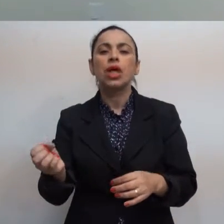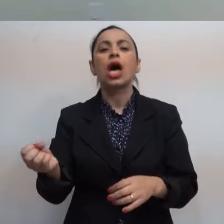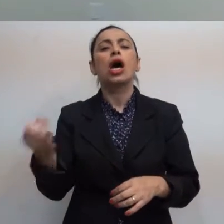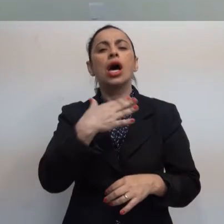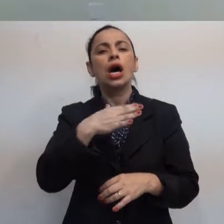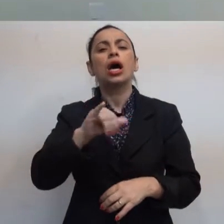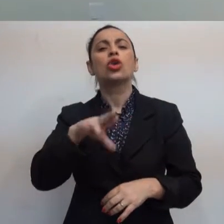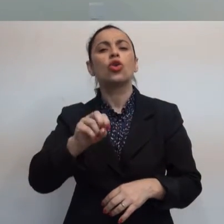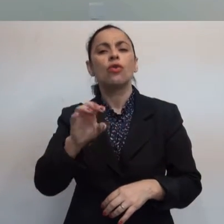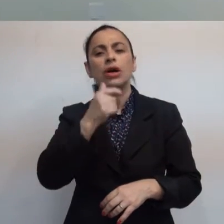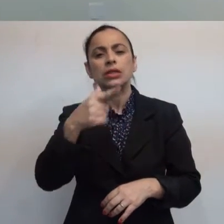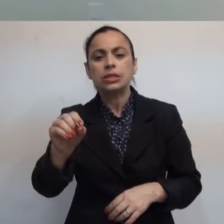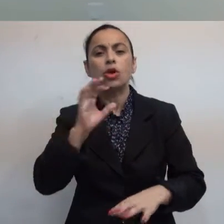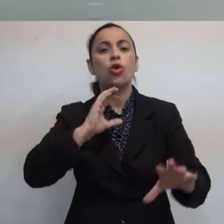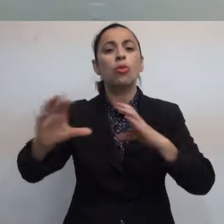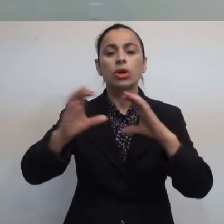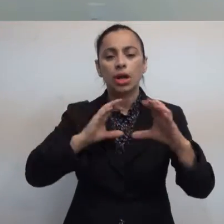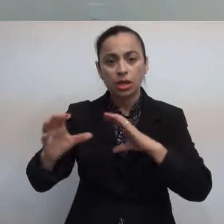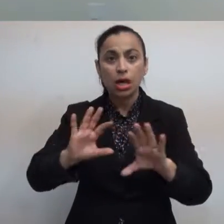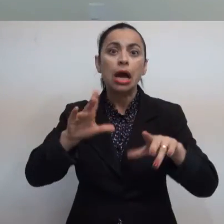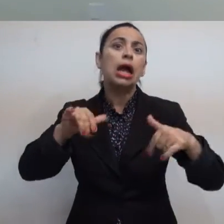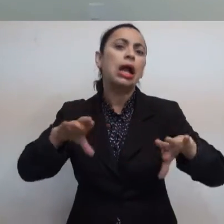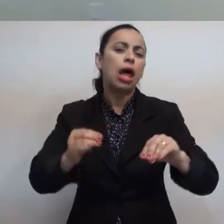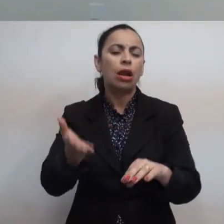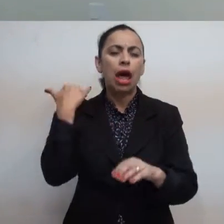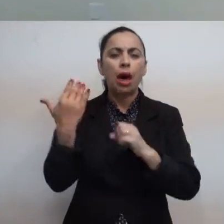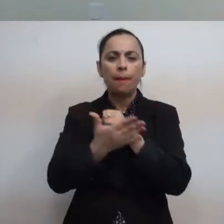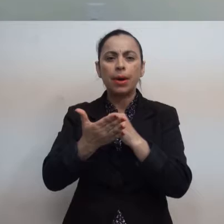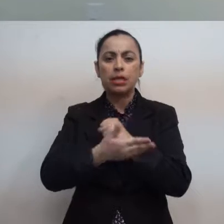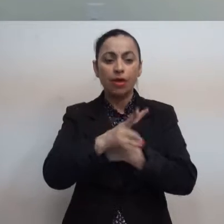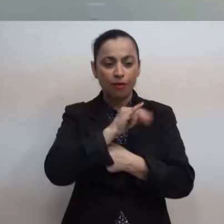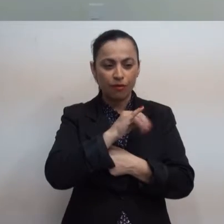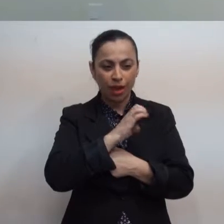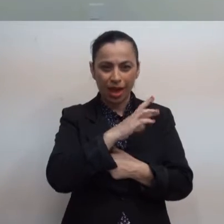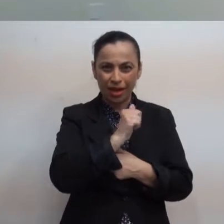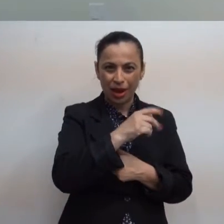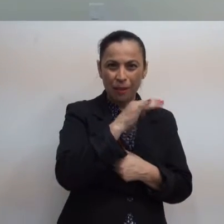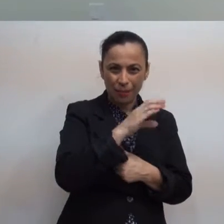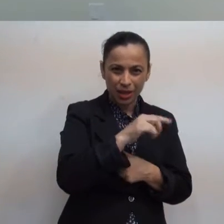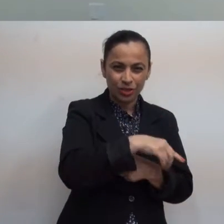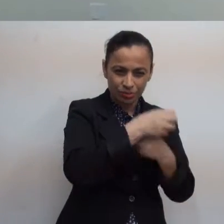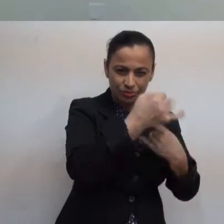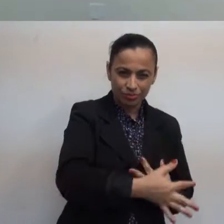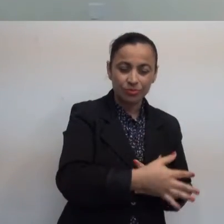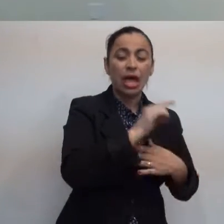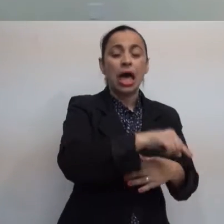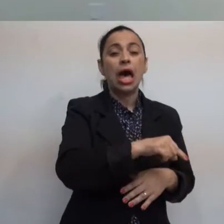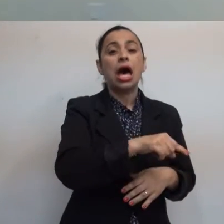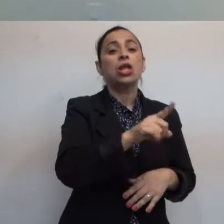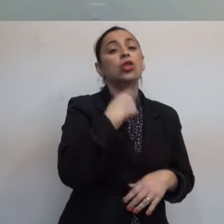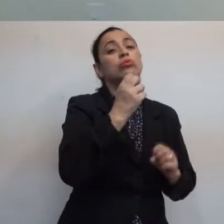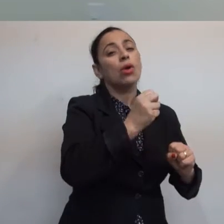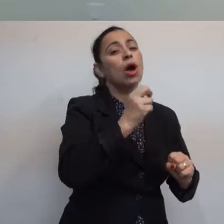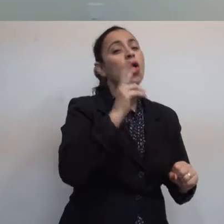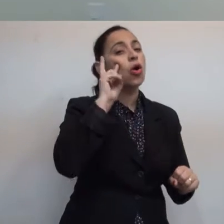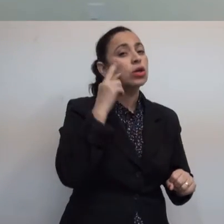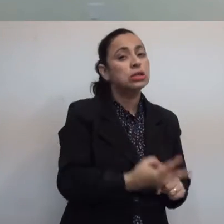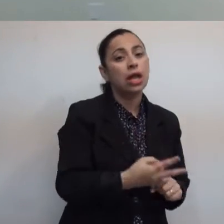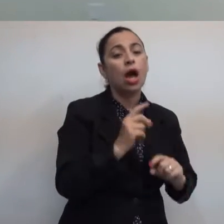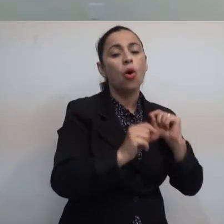da inovação e comunicação. Claro que lá na base do Vieira Pinto, nós podemos